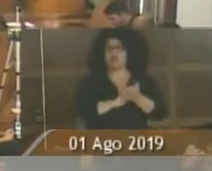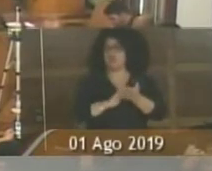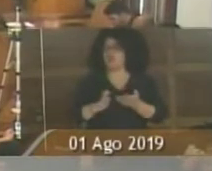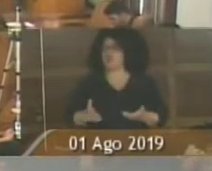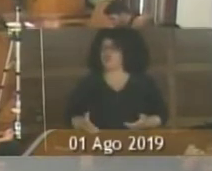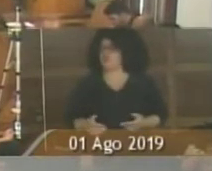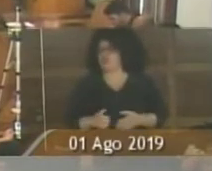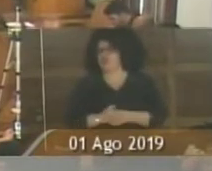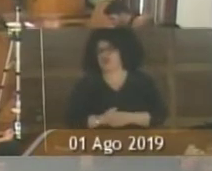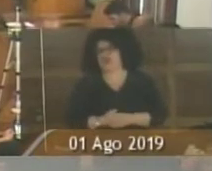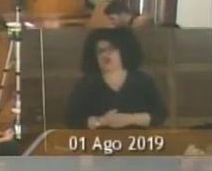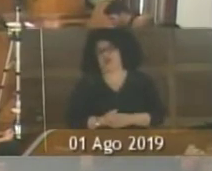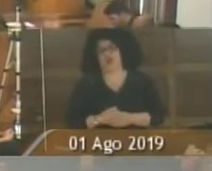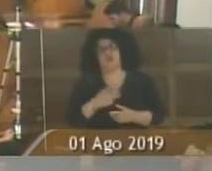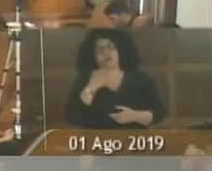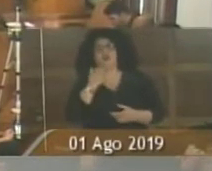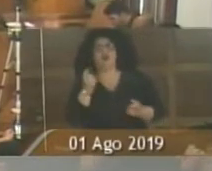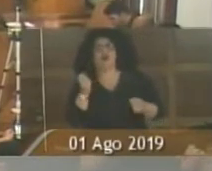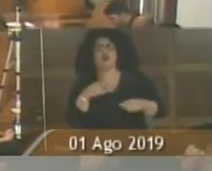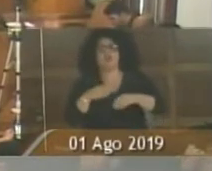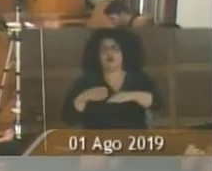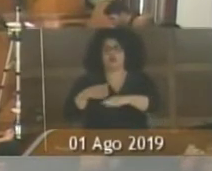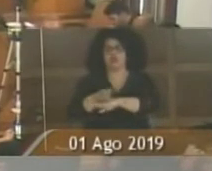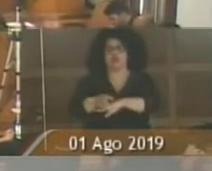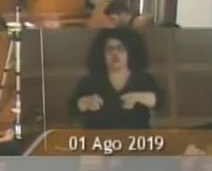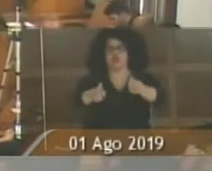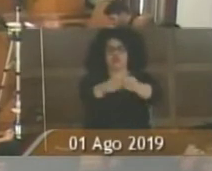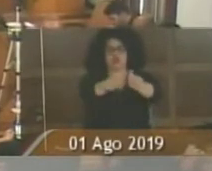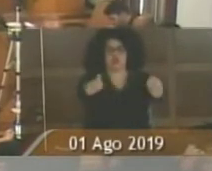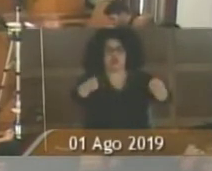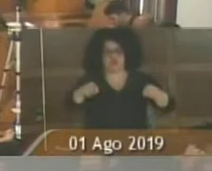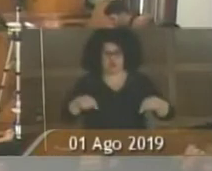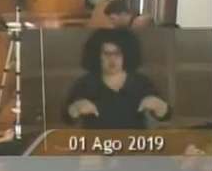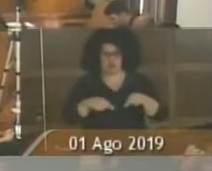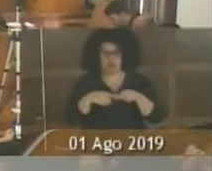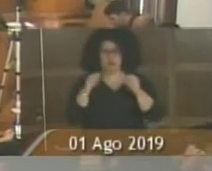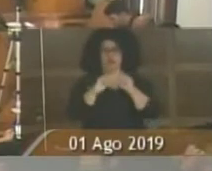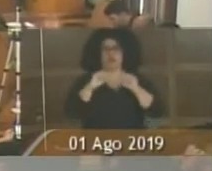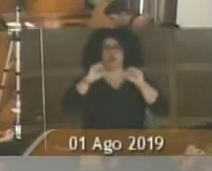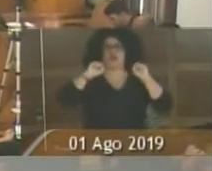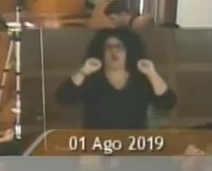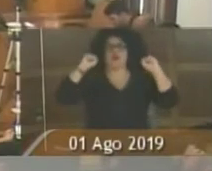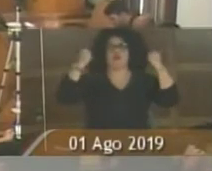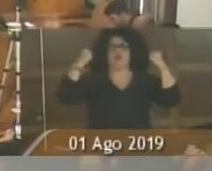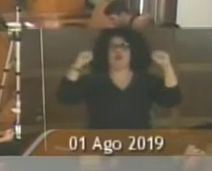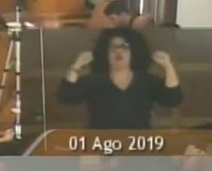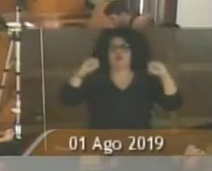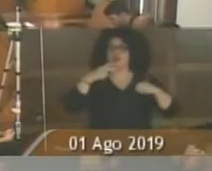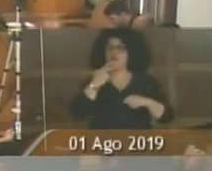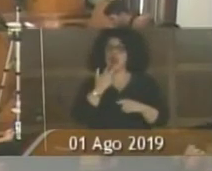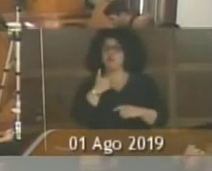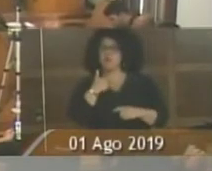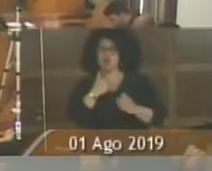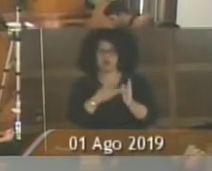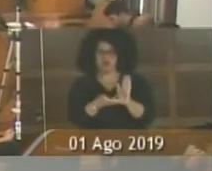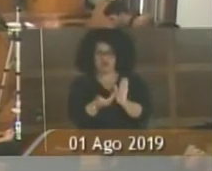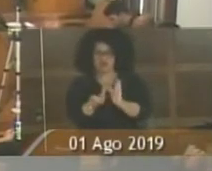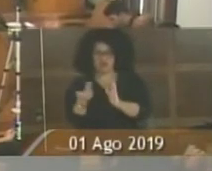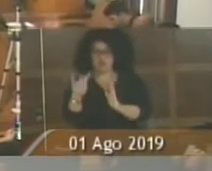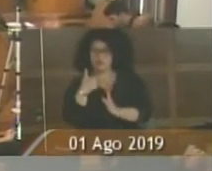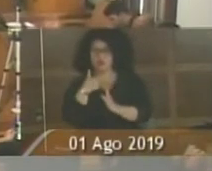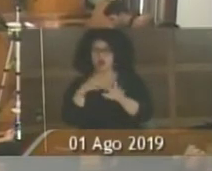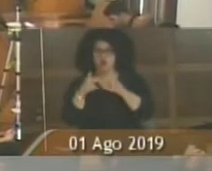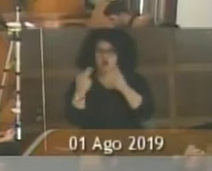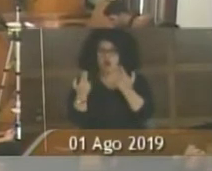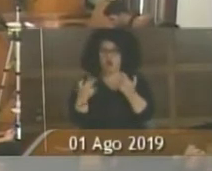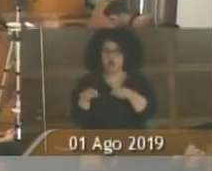vamos desapropriar aqui para fazer uma quadra. Eu falei para ele, vereador, ô, secretário, essa área aqui tu não tem que desapropriar, que é igual a de todo mundo.